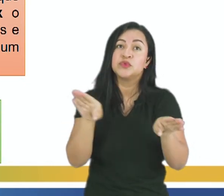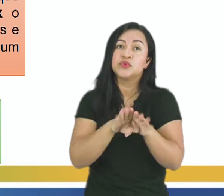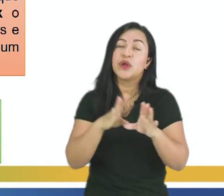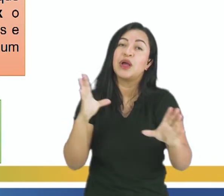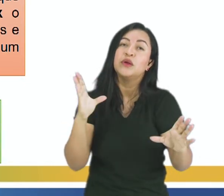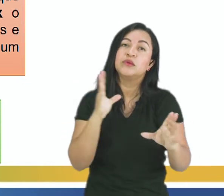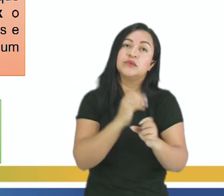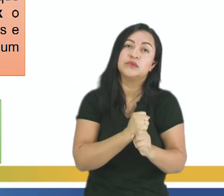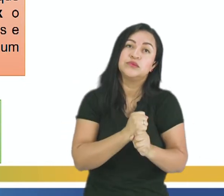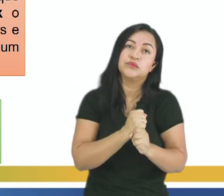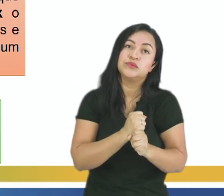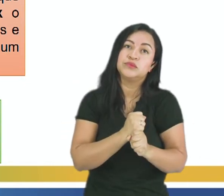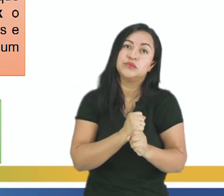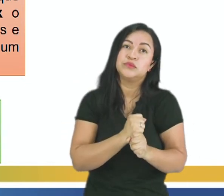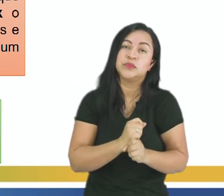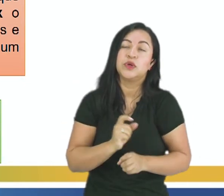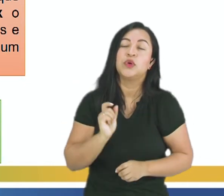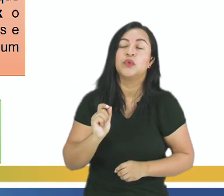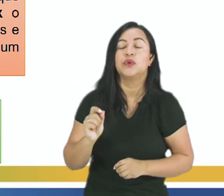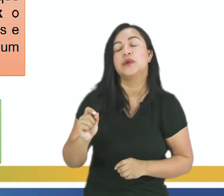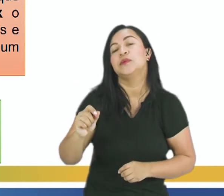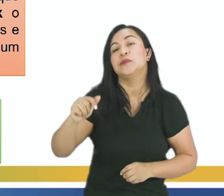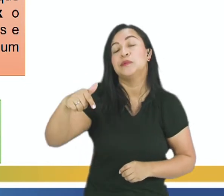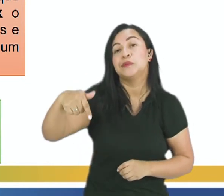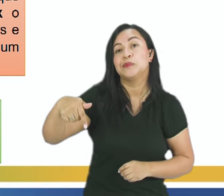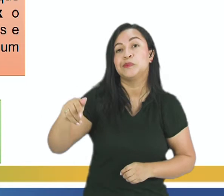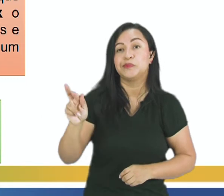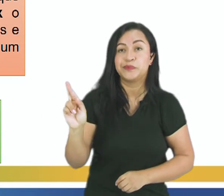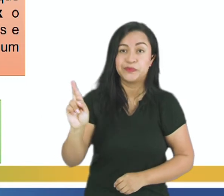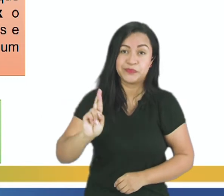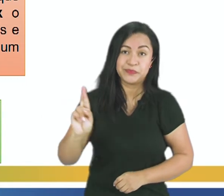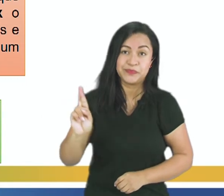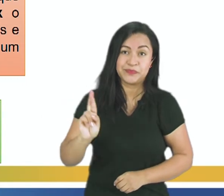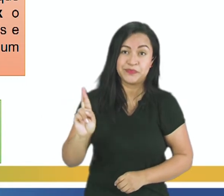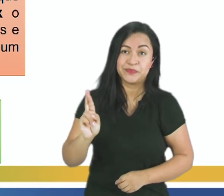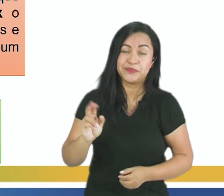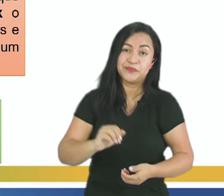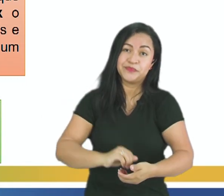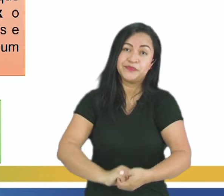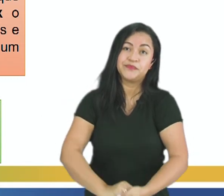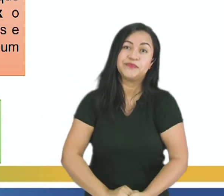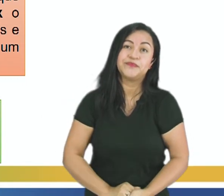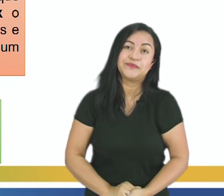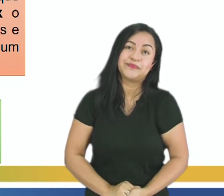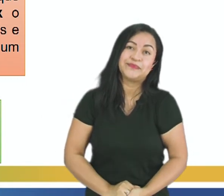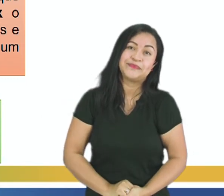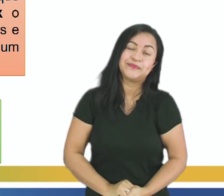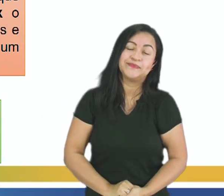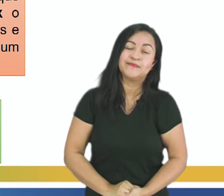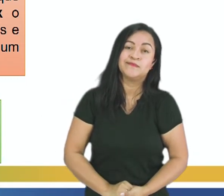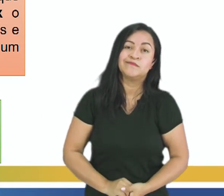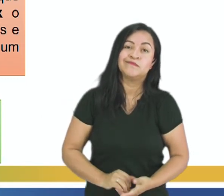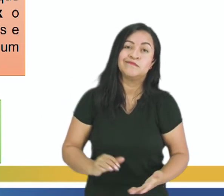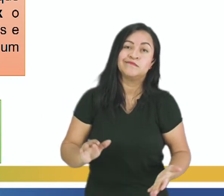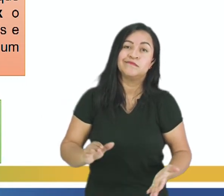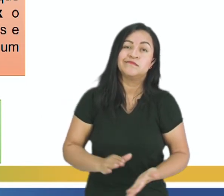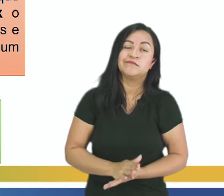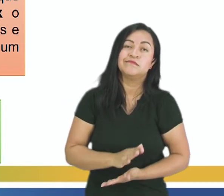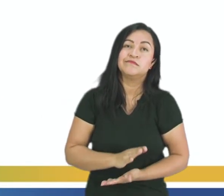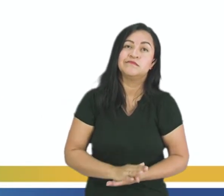somatório aí, né, da aquisição dos dois itens, 3 mais 4, vai custar, então,